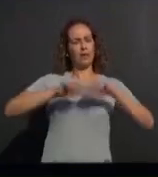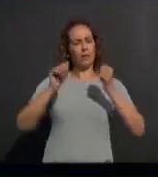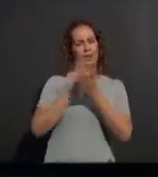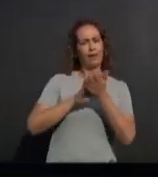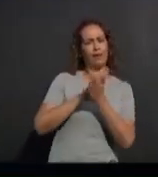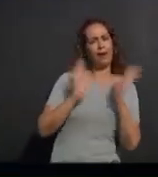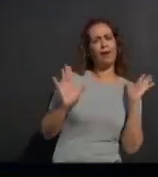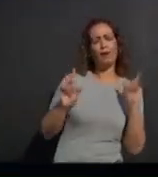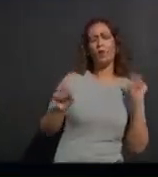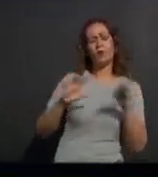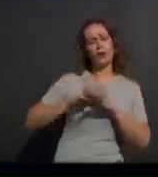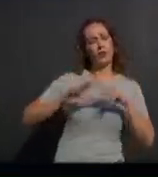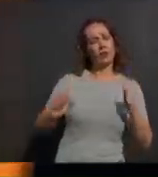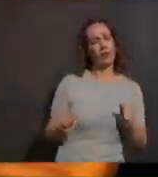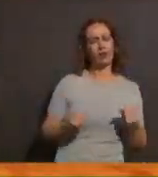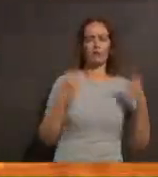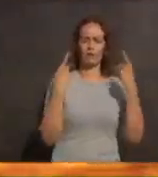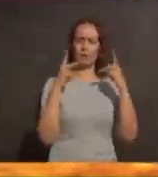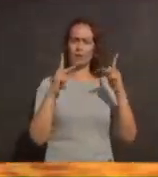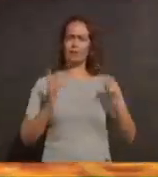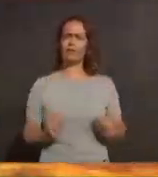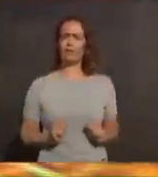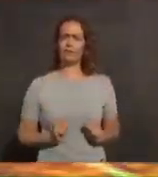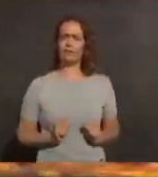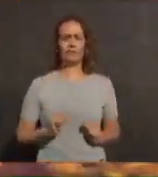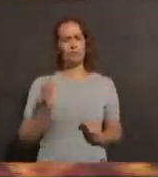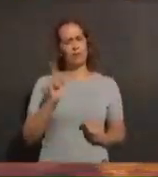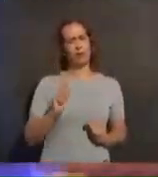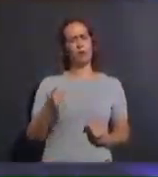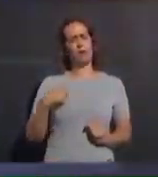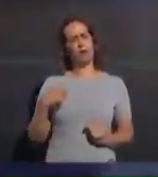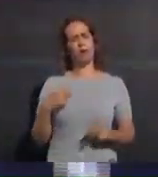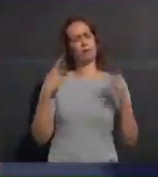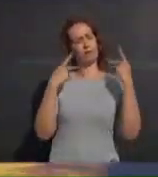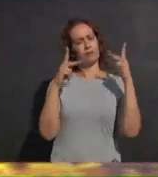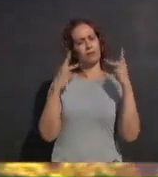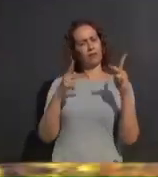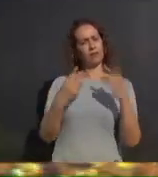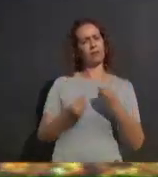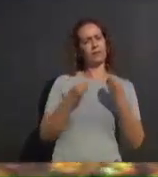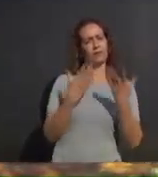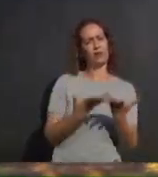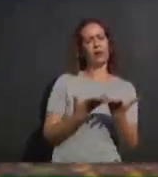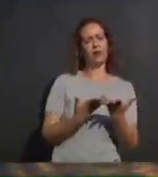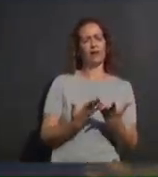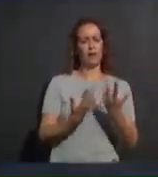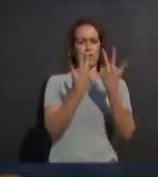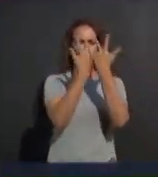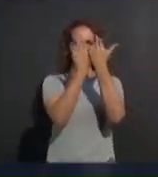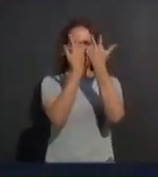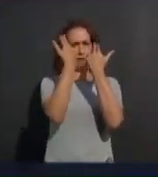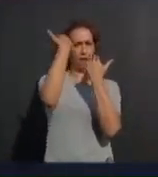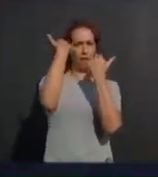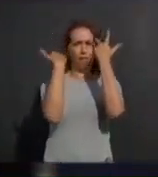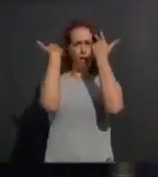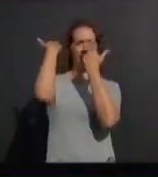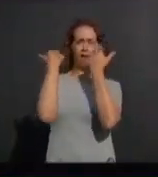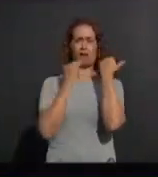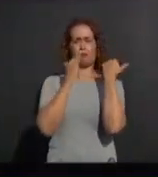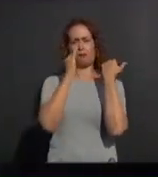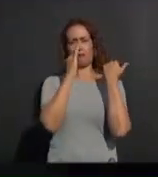curar? Uma pregação? Não. Eu não tenho sermão para te dar, melhor do que o corte do cabelo do Jim Carrey torto.